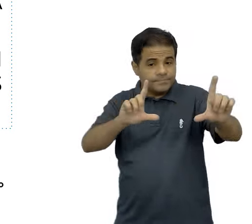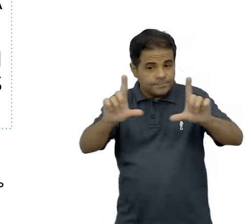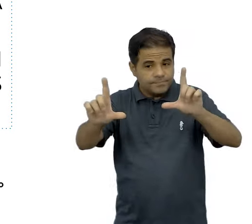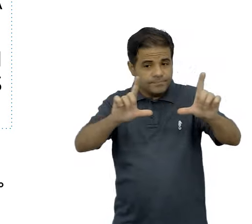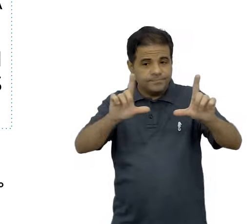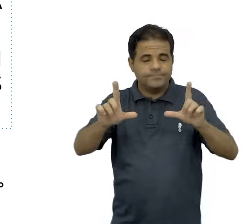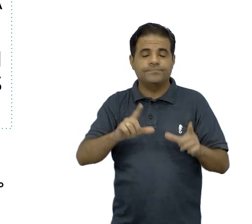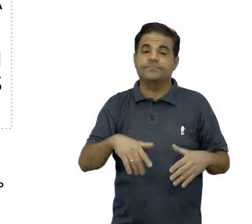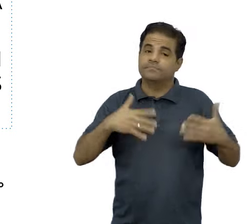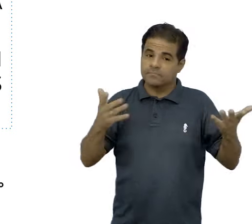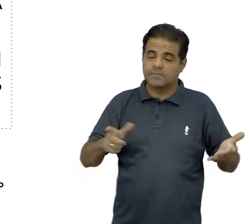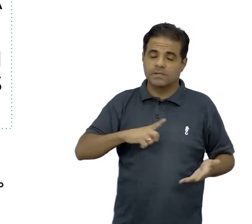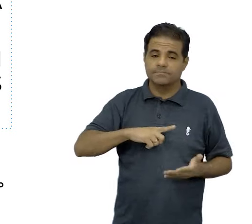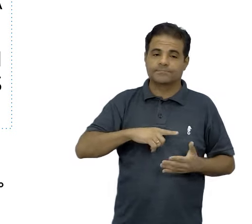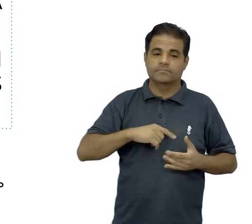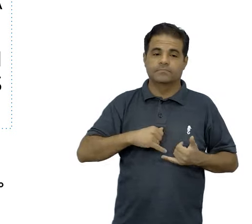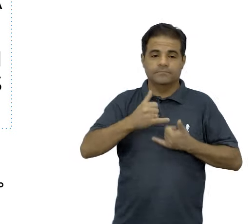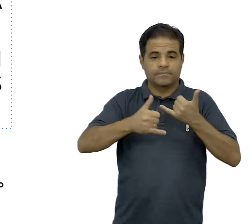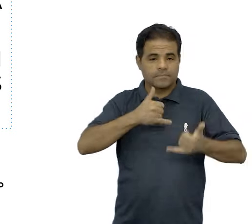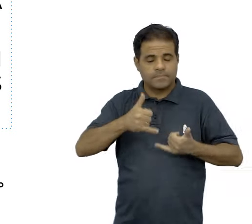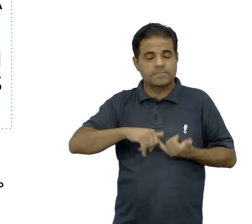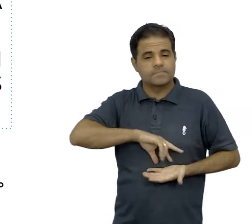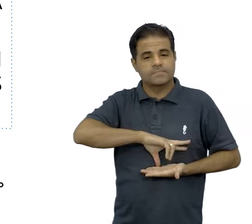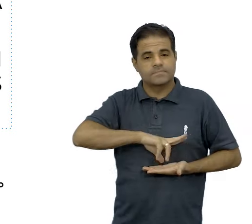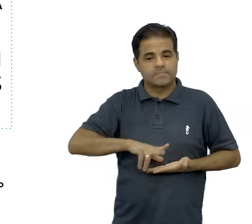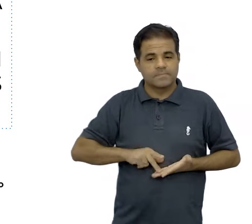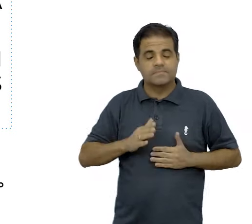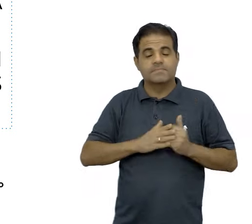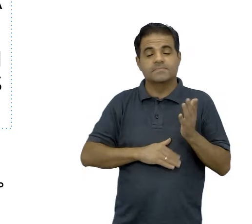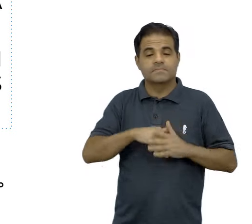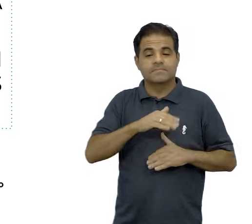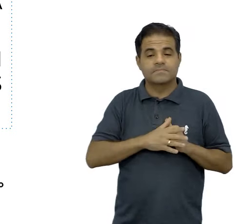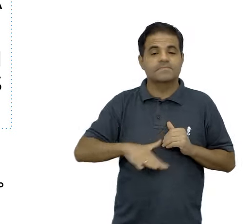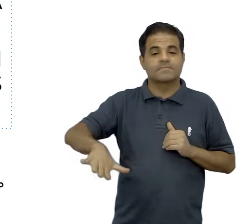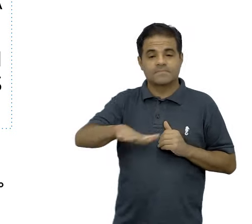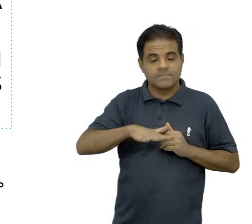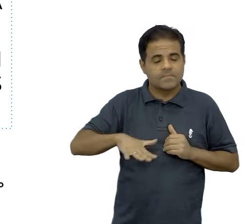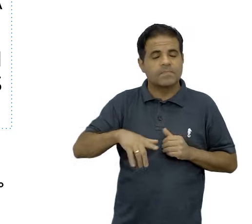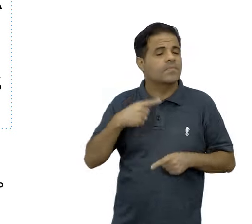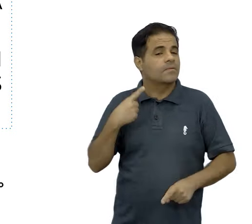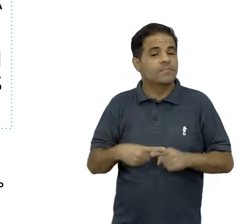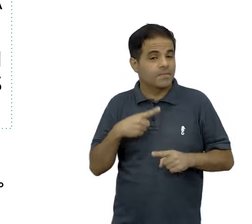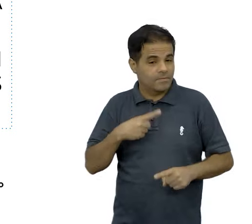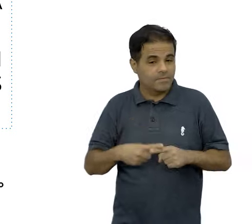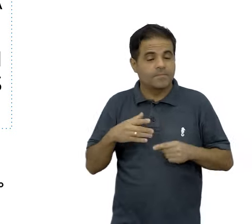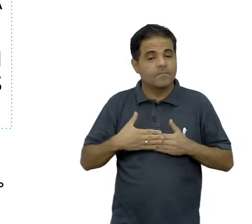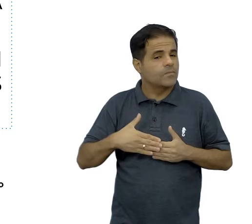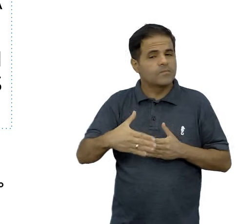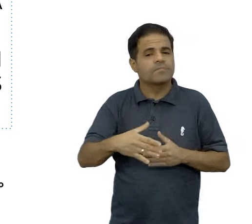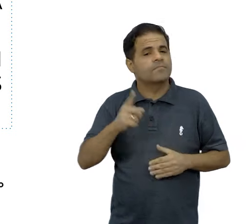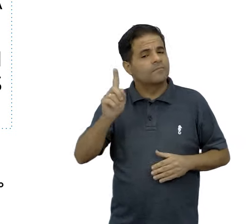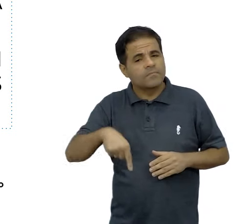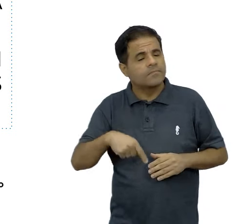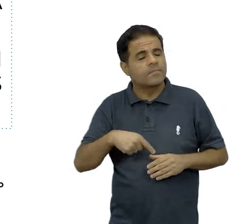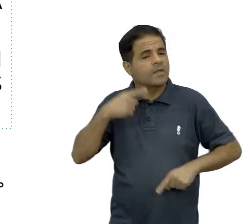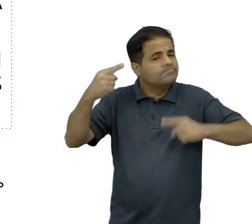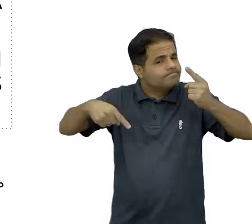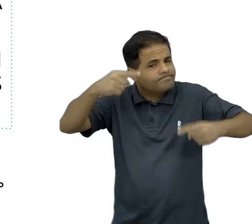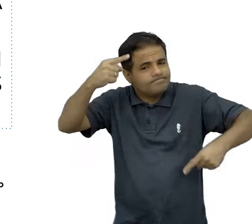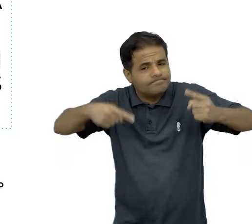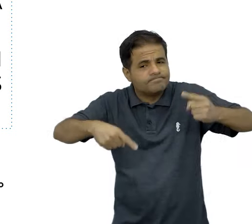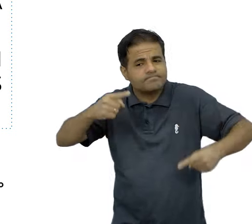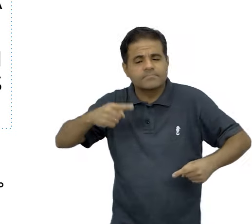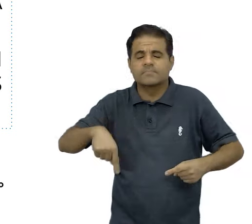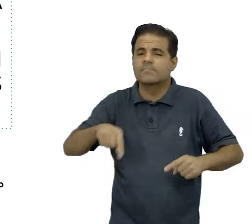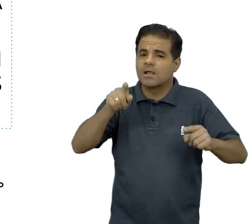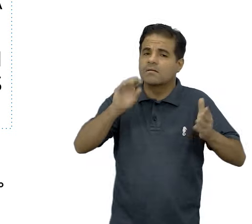parque de diversões, né? Mas de qualquer forma, por que que é prevista essa discussão, né?